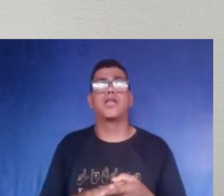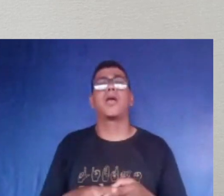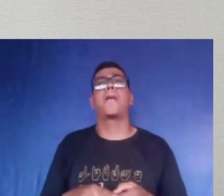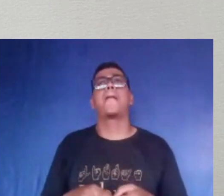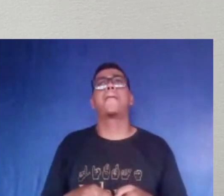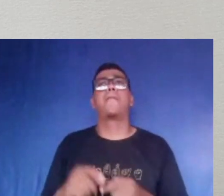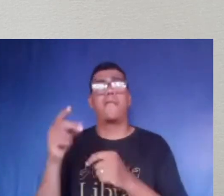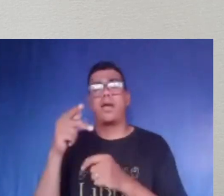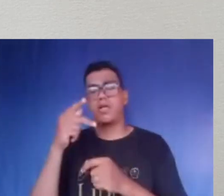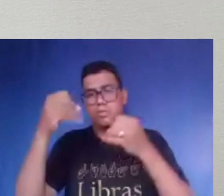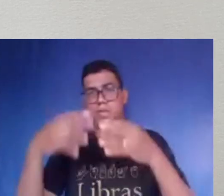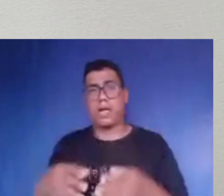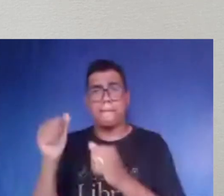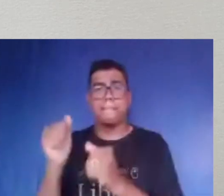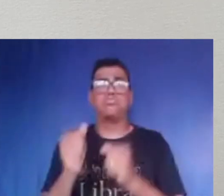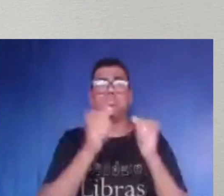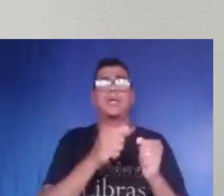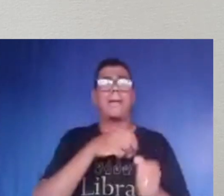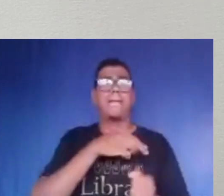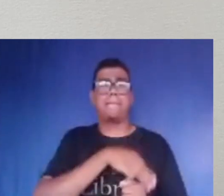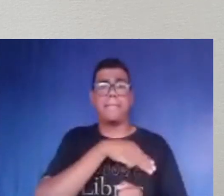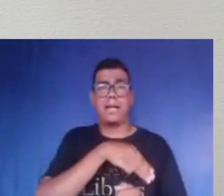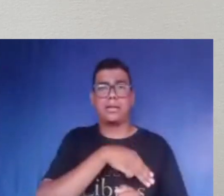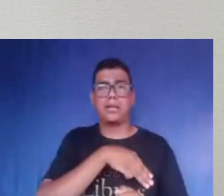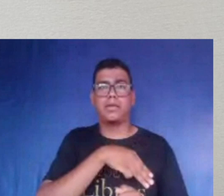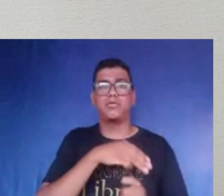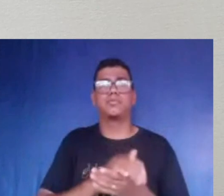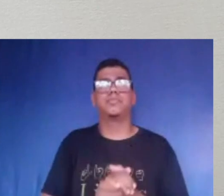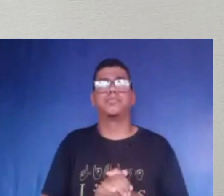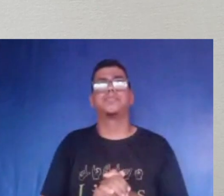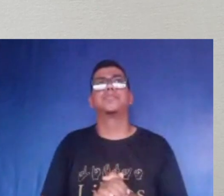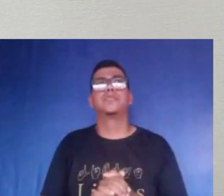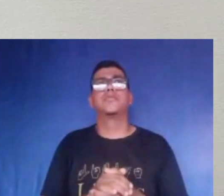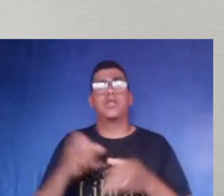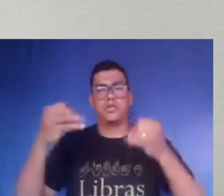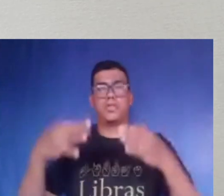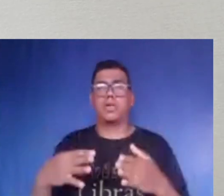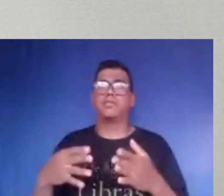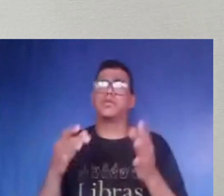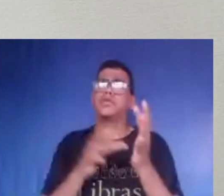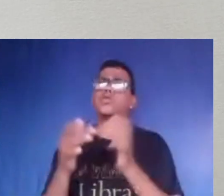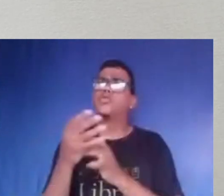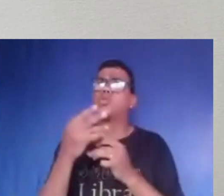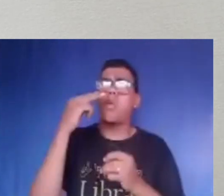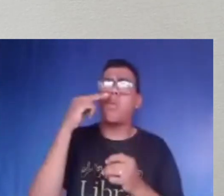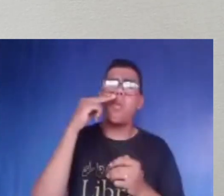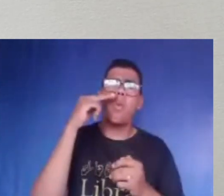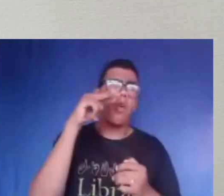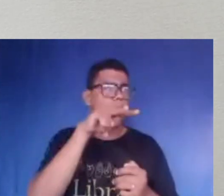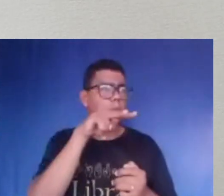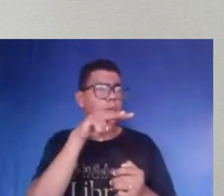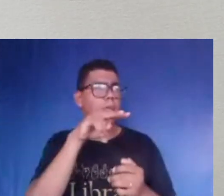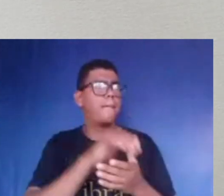respondeu, para o homem é impossível, mas para Deus todas as coisas são possíveis. Se